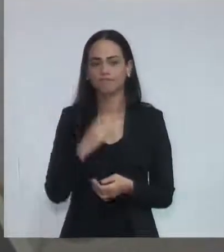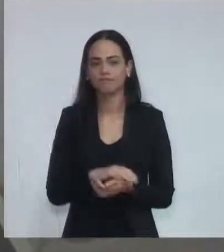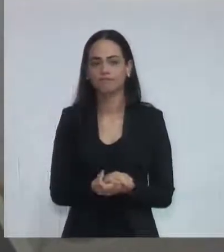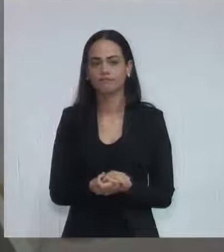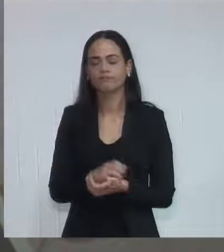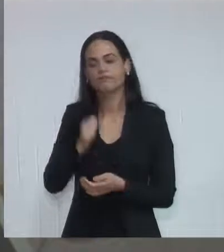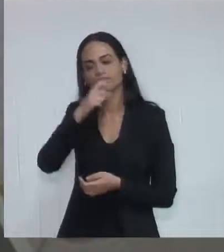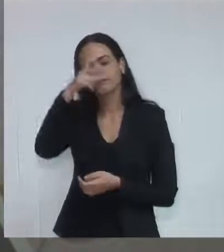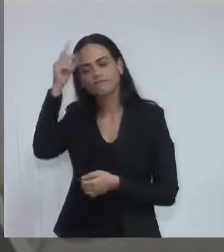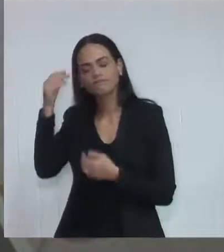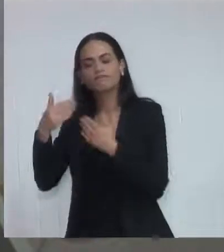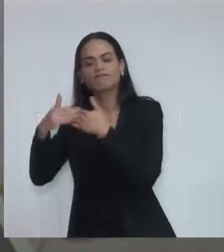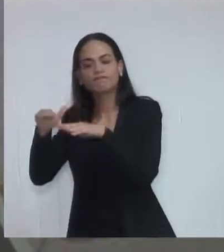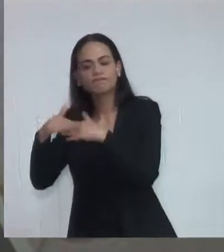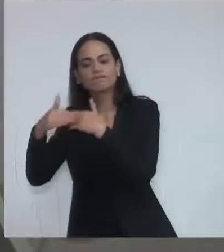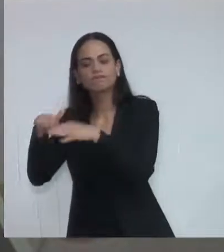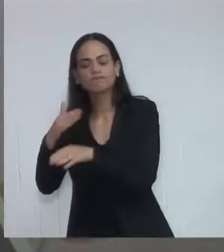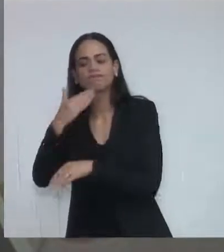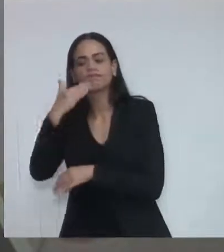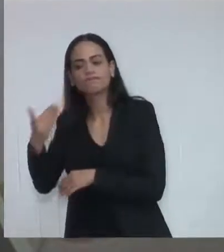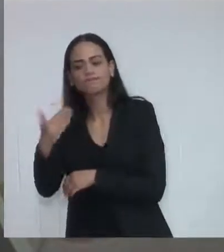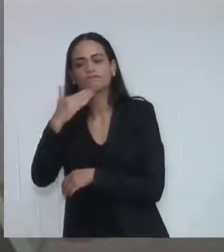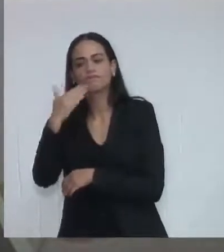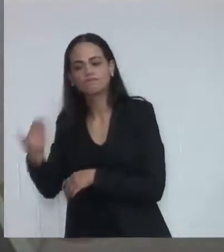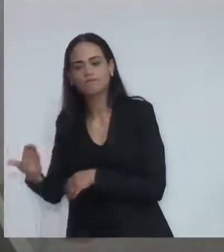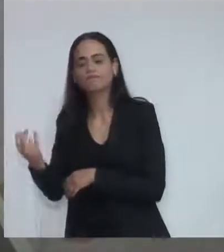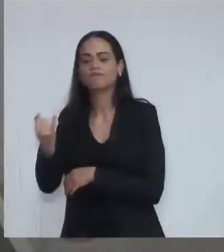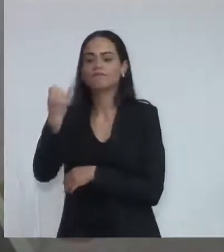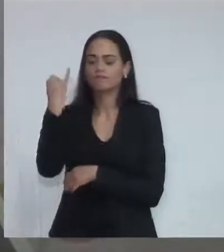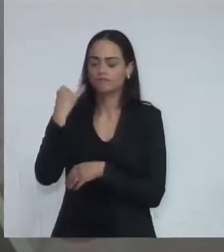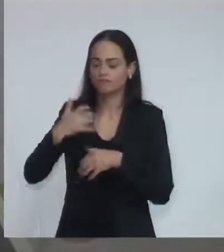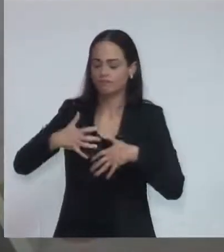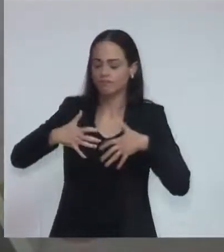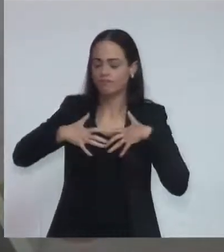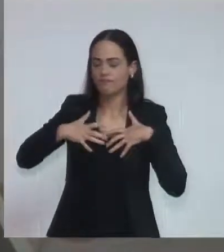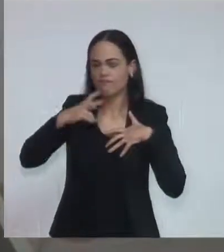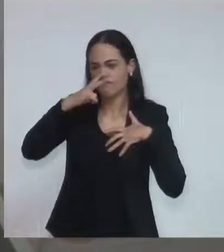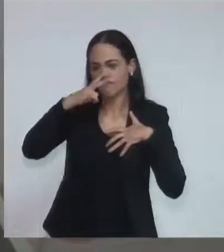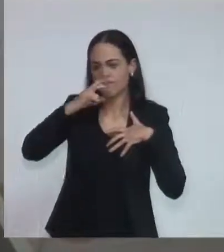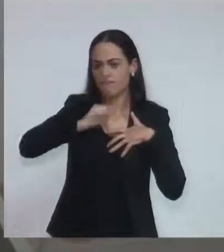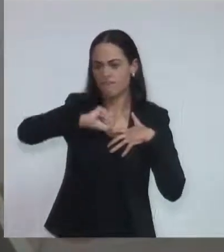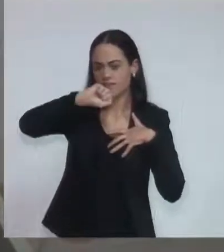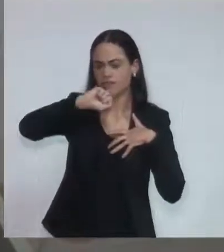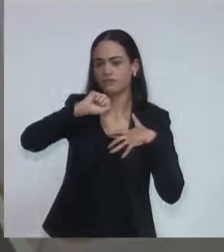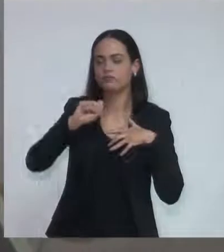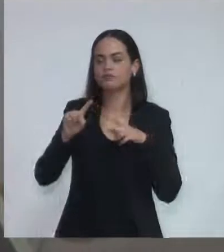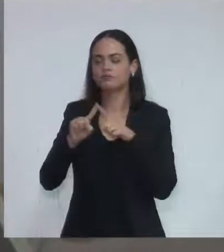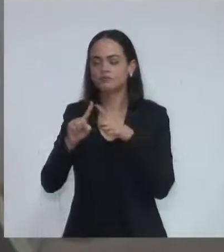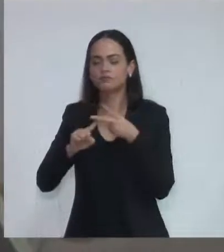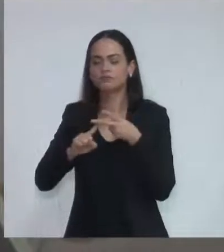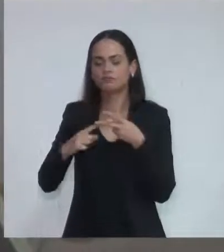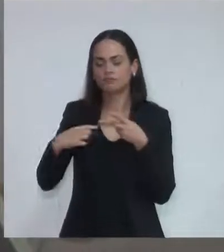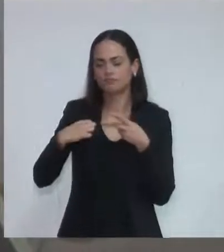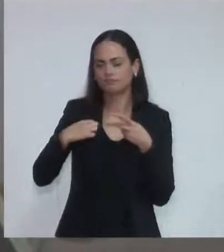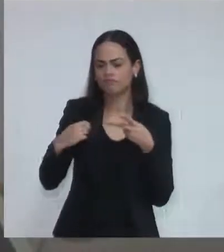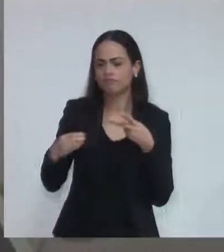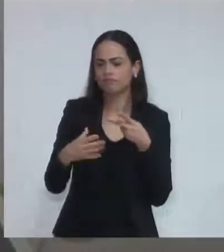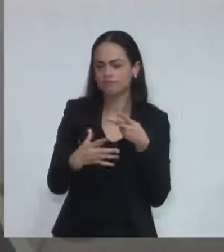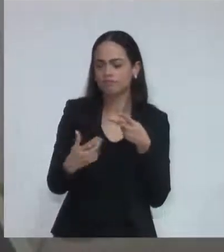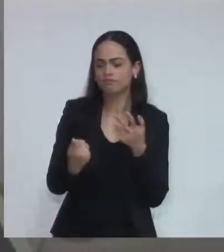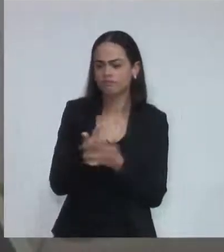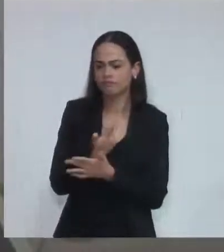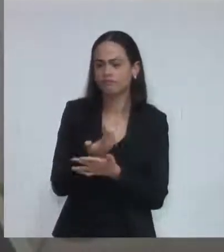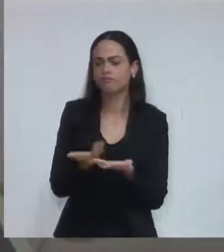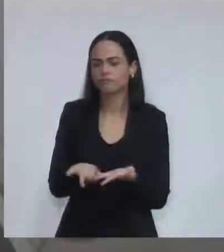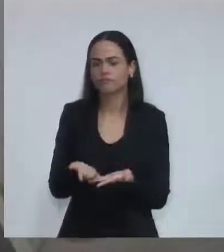Poder Executivo acerca dessa questão, dos coletes, dos uniformes, e a moção de apelo vem aí levar o que nós já